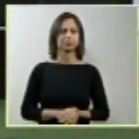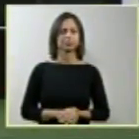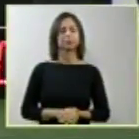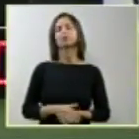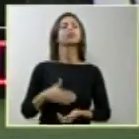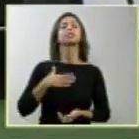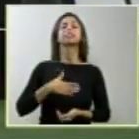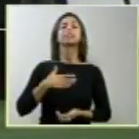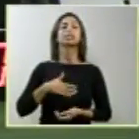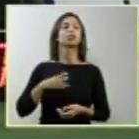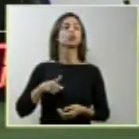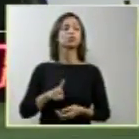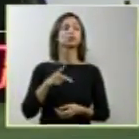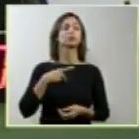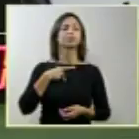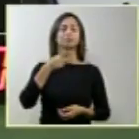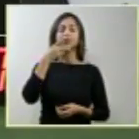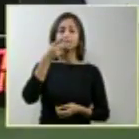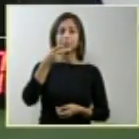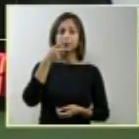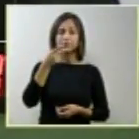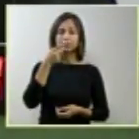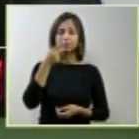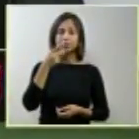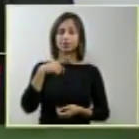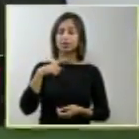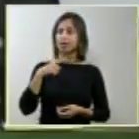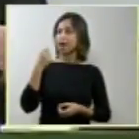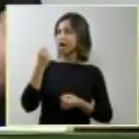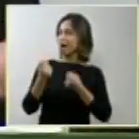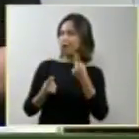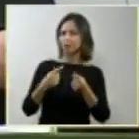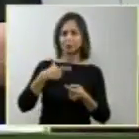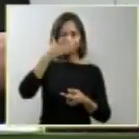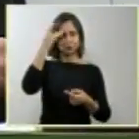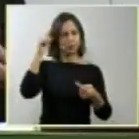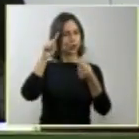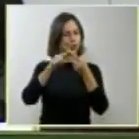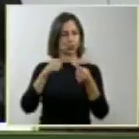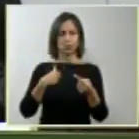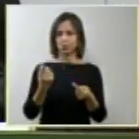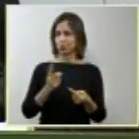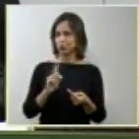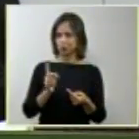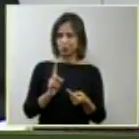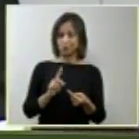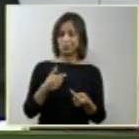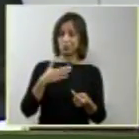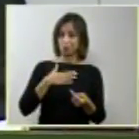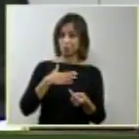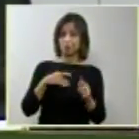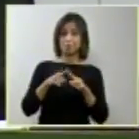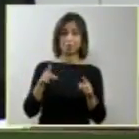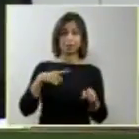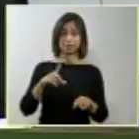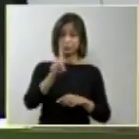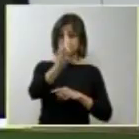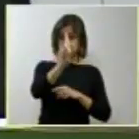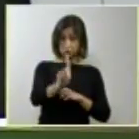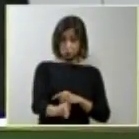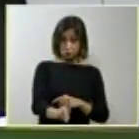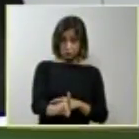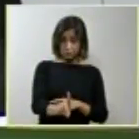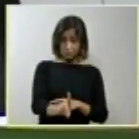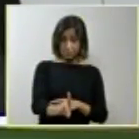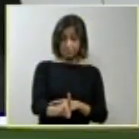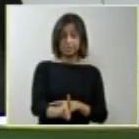ressaltar, muito embora alguns não concordem, que o direito é uma ciência. E